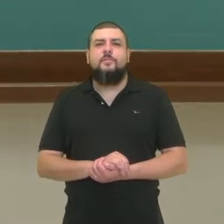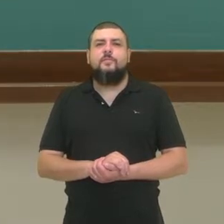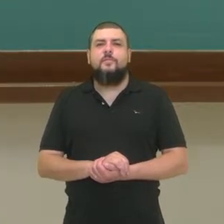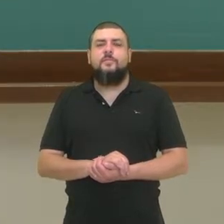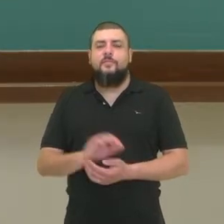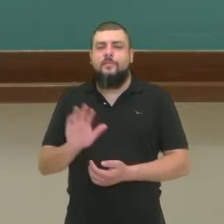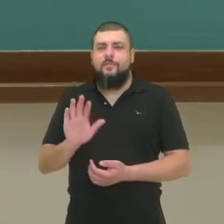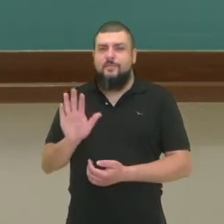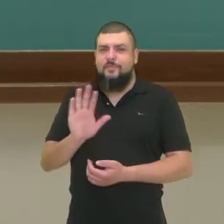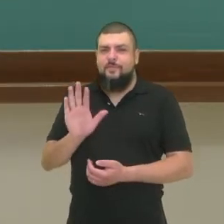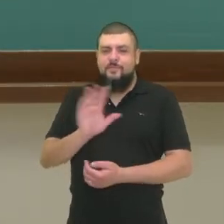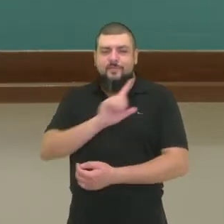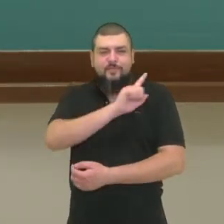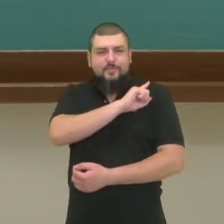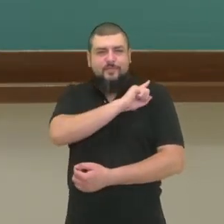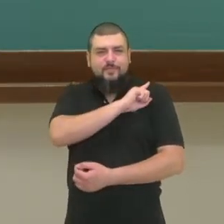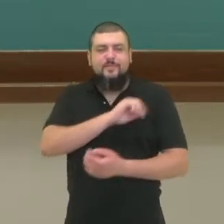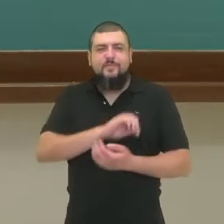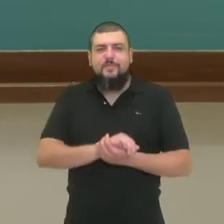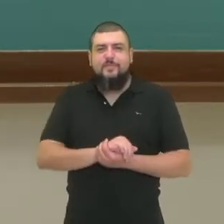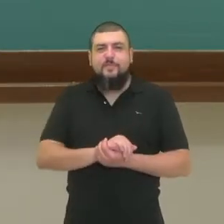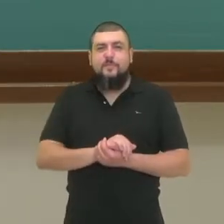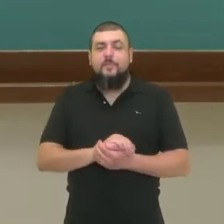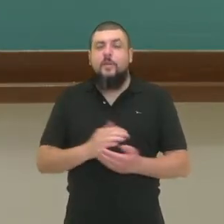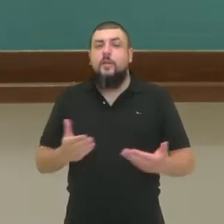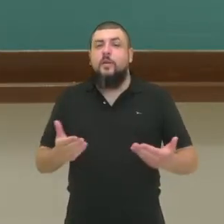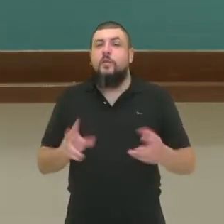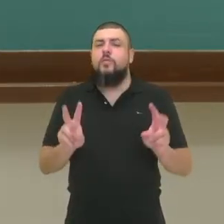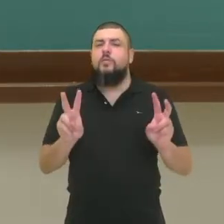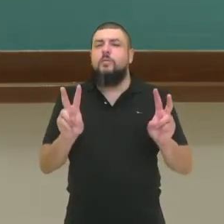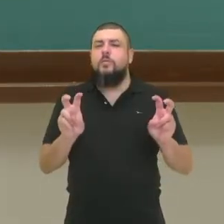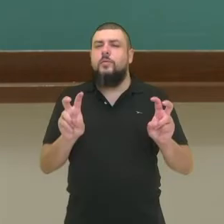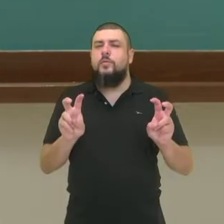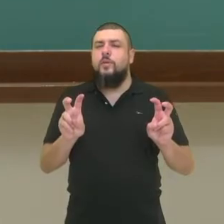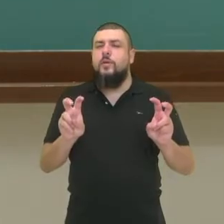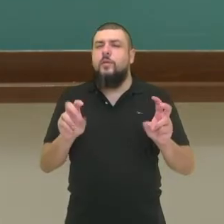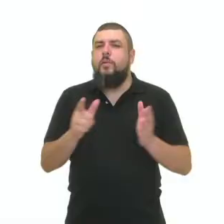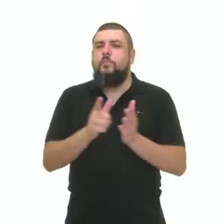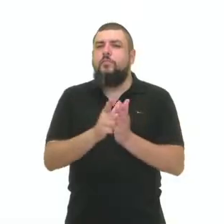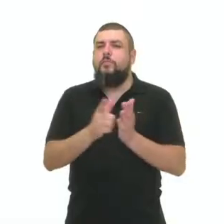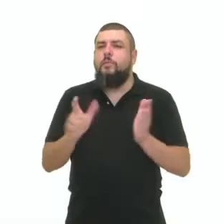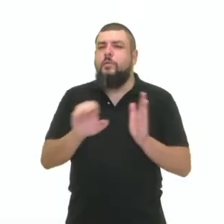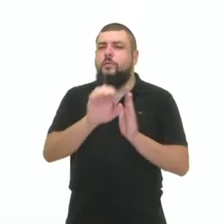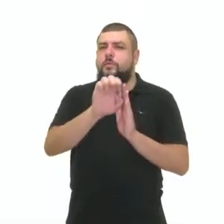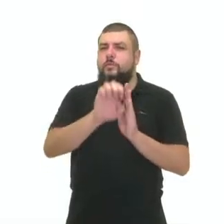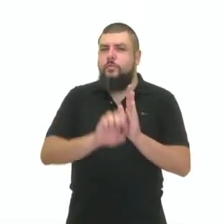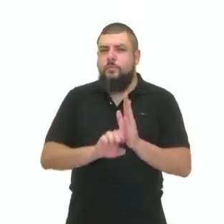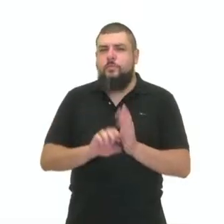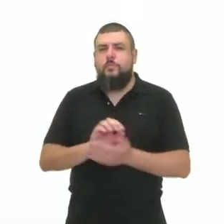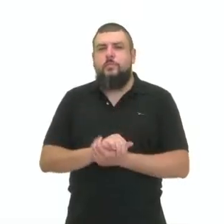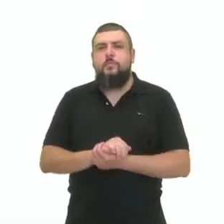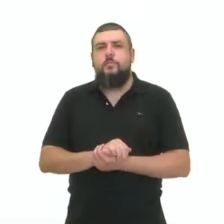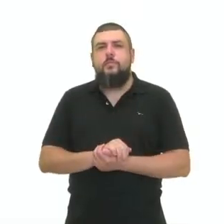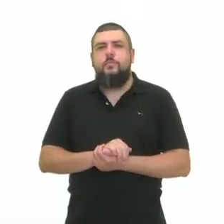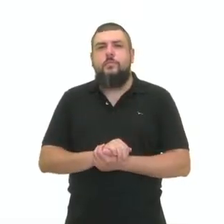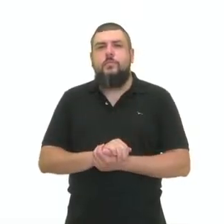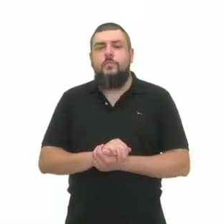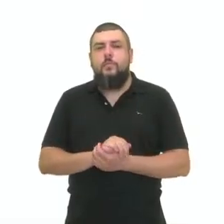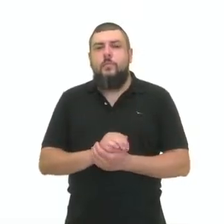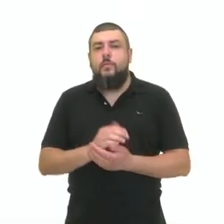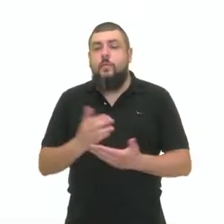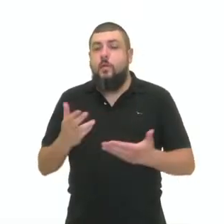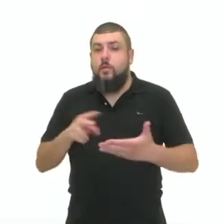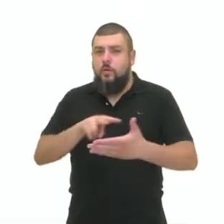Olá, estudantes da primeira série. Nesse vídeo vamos falar sobre editorial. Objetivos: ler e interpretar um